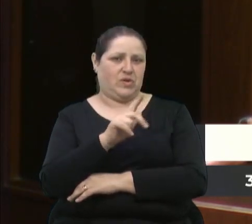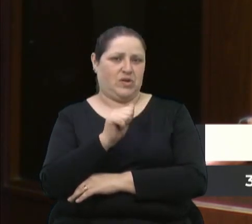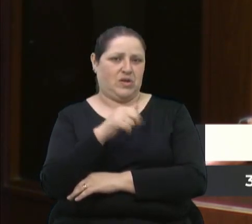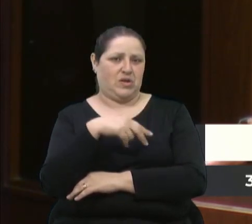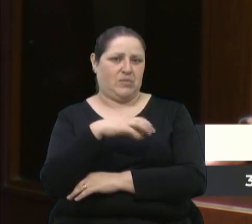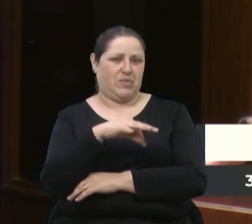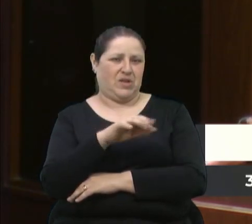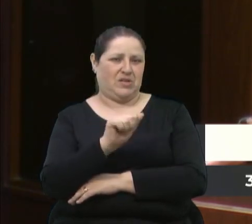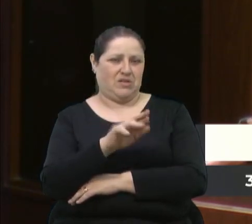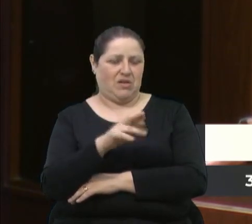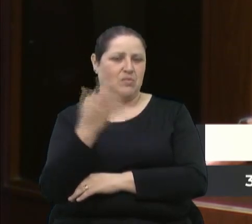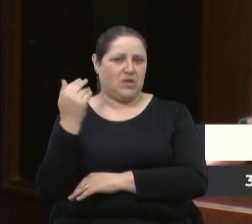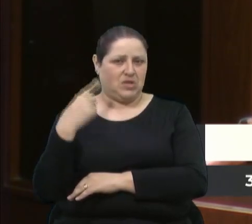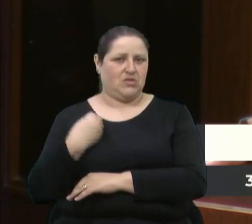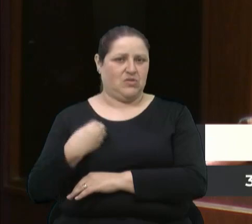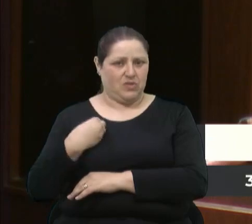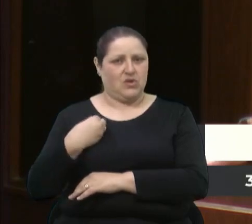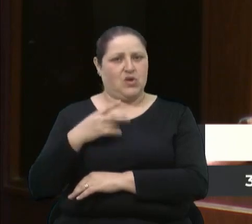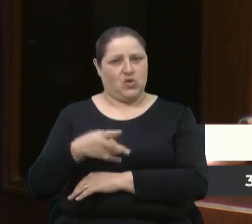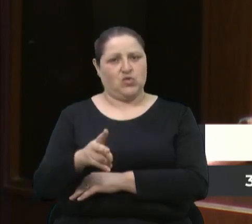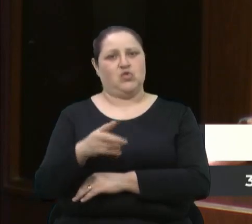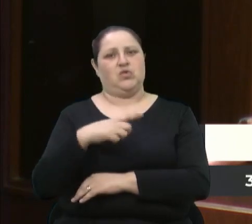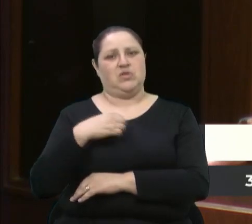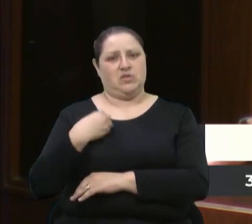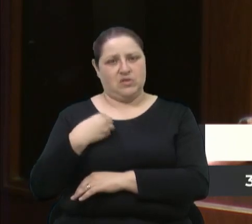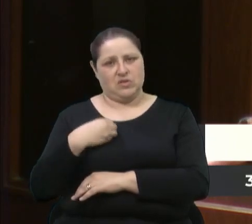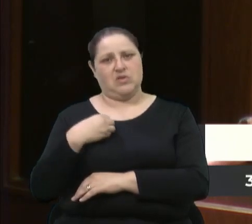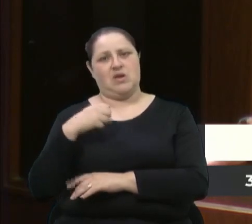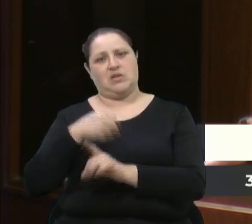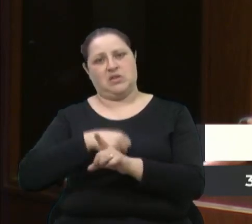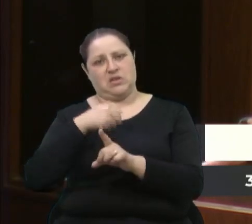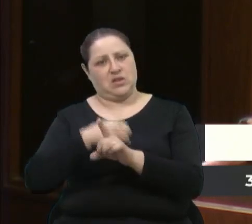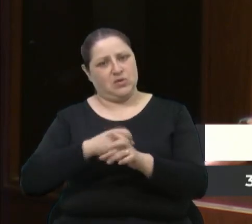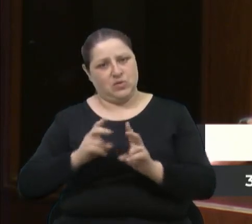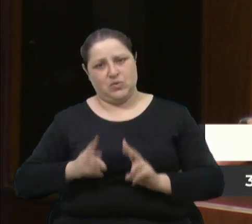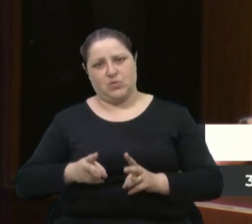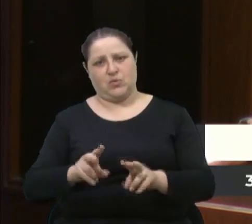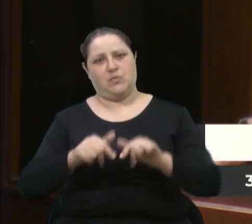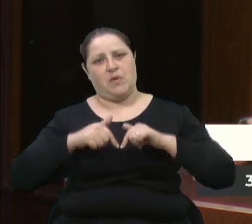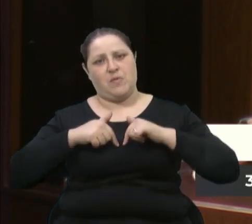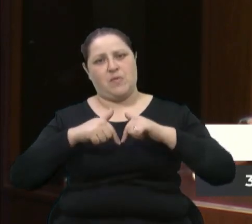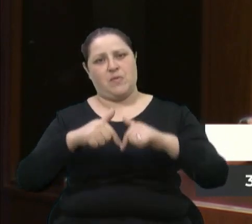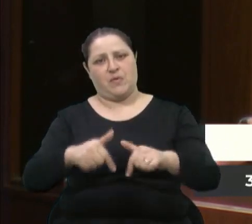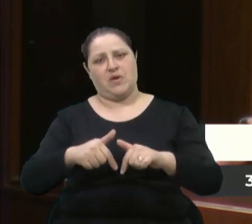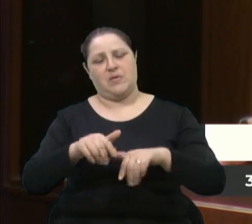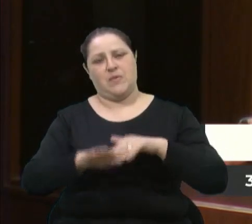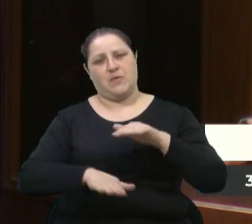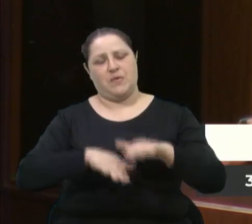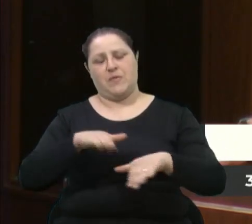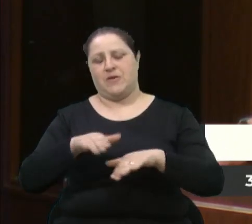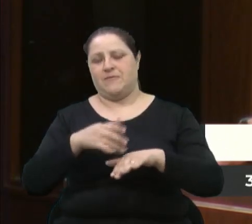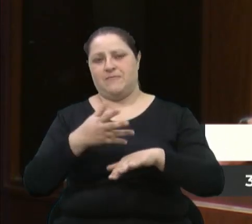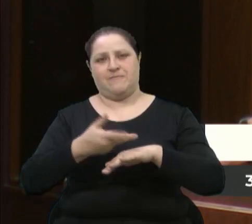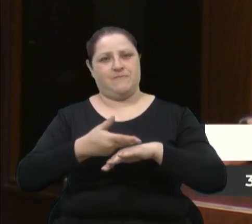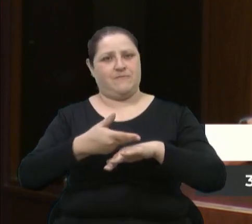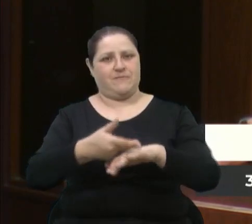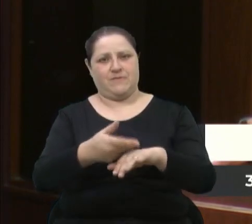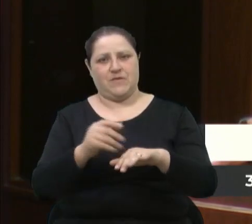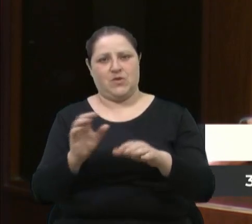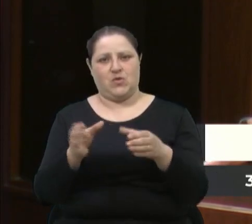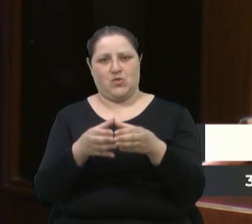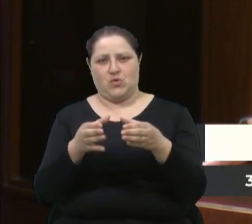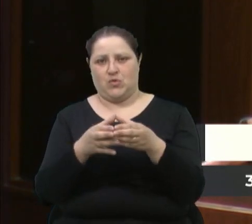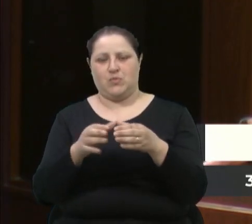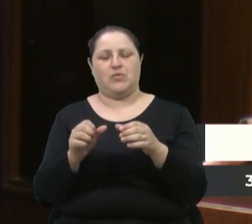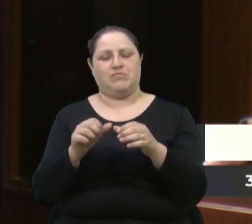que essa luta continue ainda a passos largos e de forma coletiva, porque